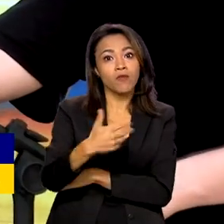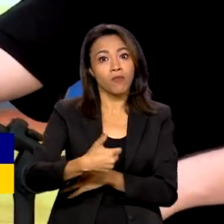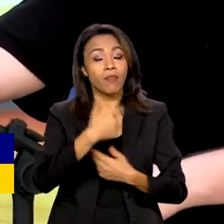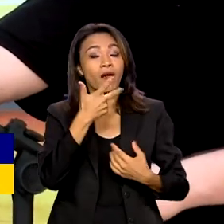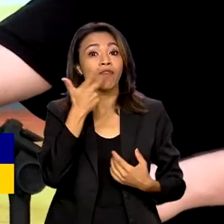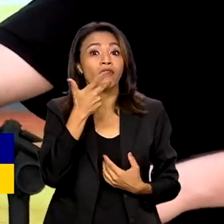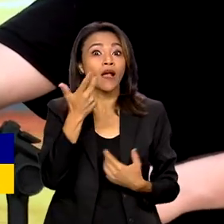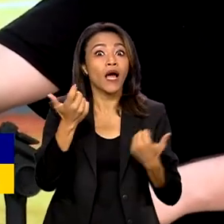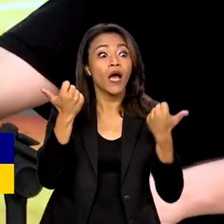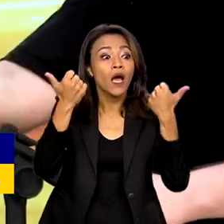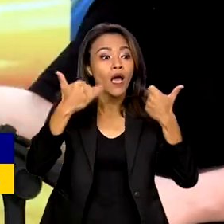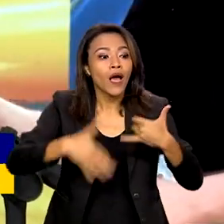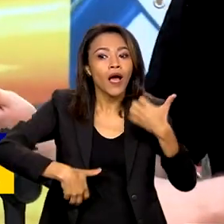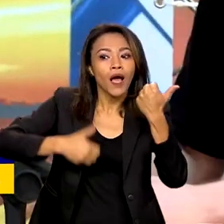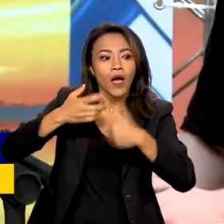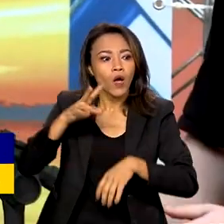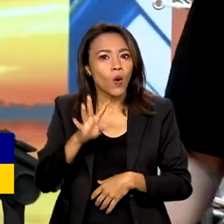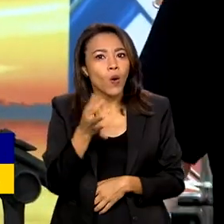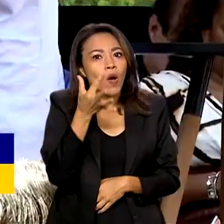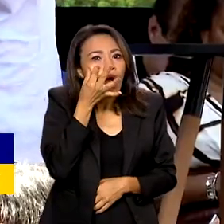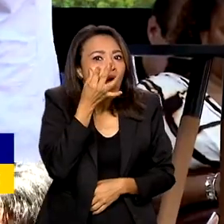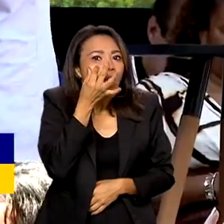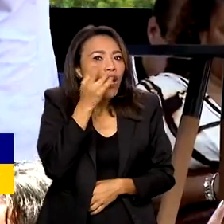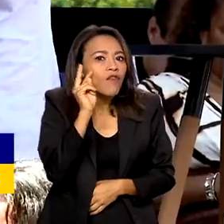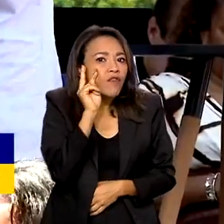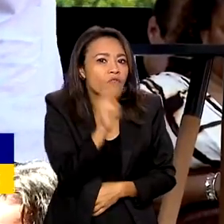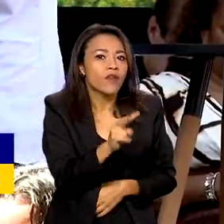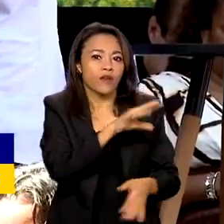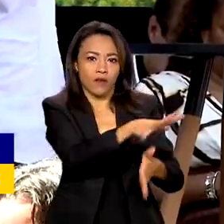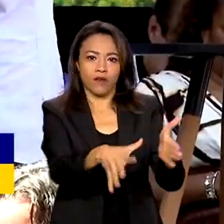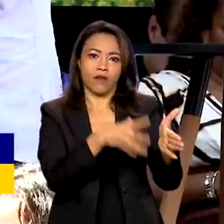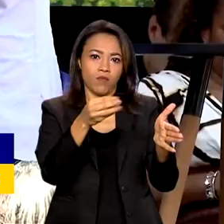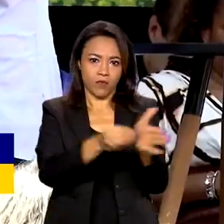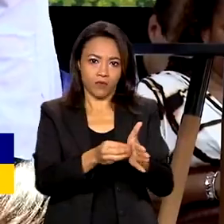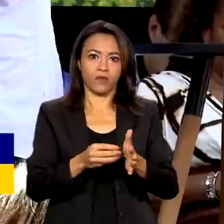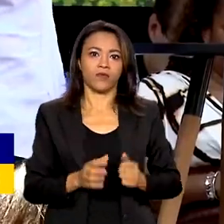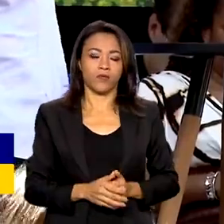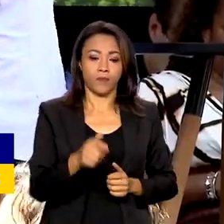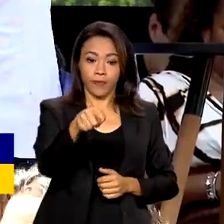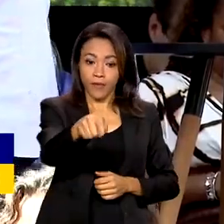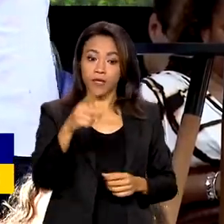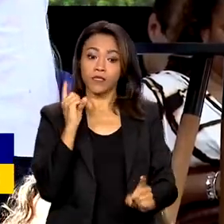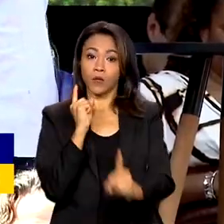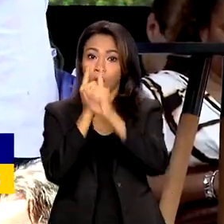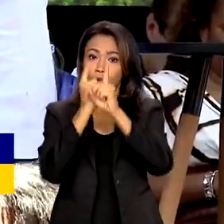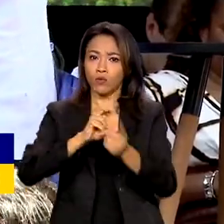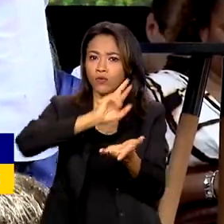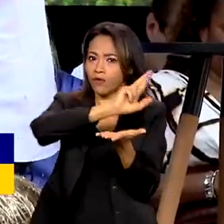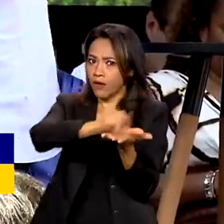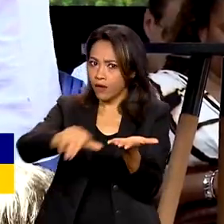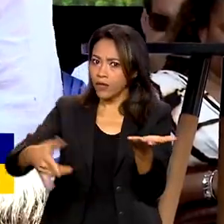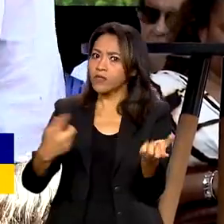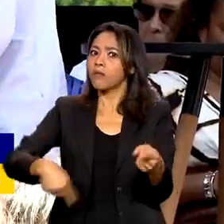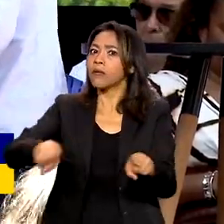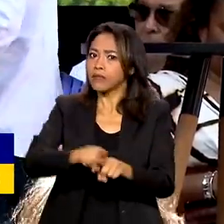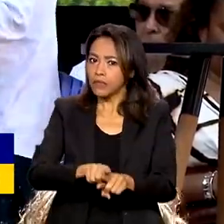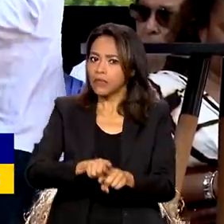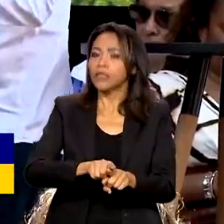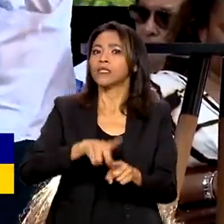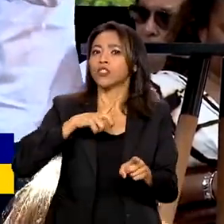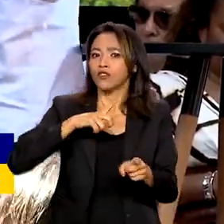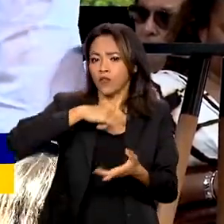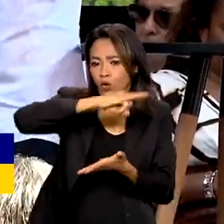Amazônia conhecendo a Amazônia. Na cerimônia foram firmadas diversas parcerias nesse sentido, como